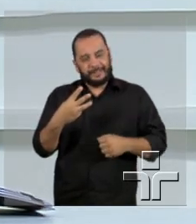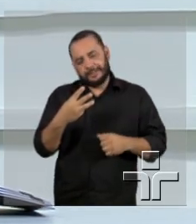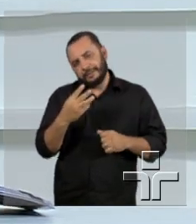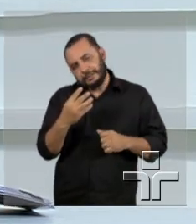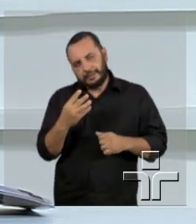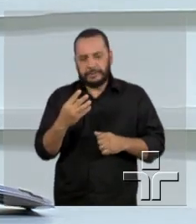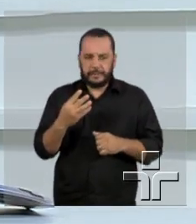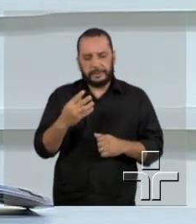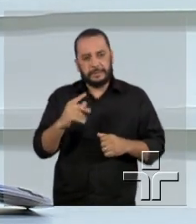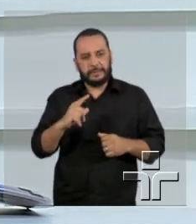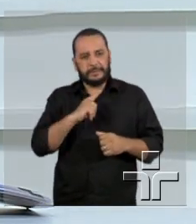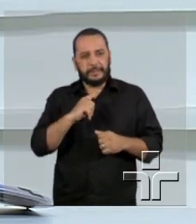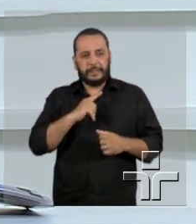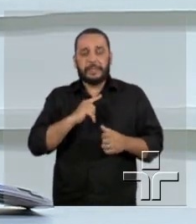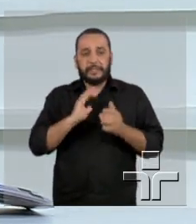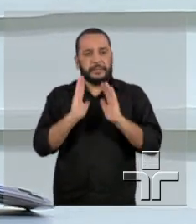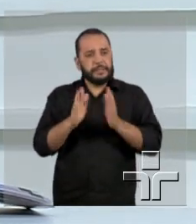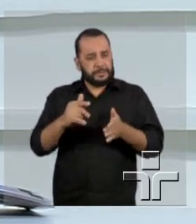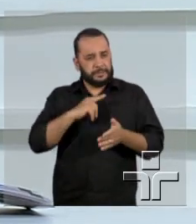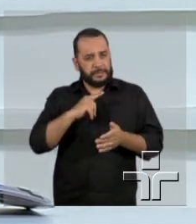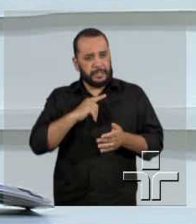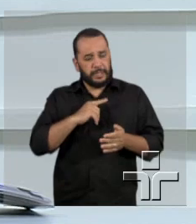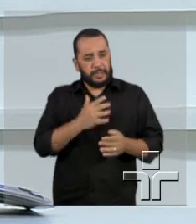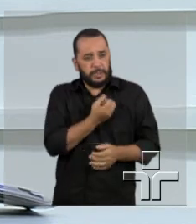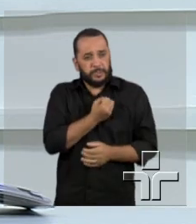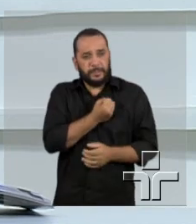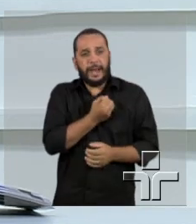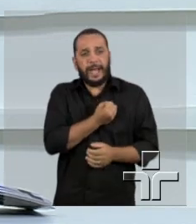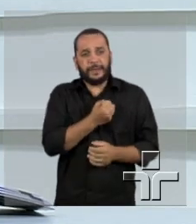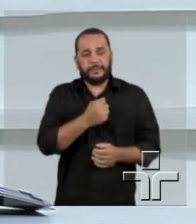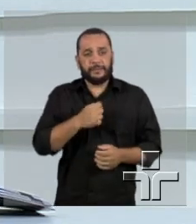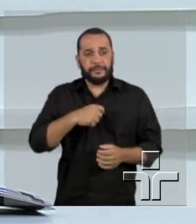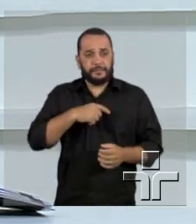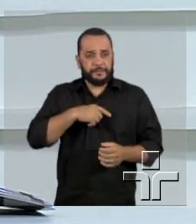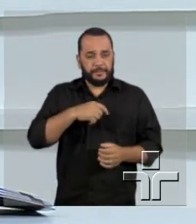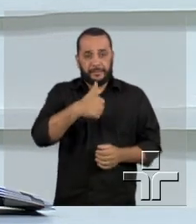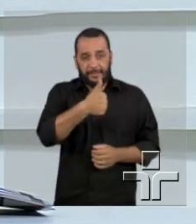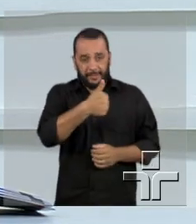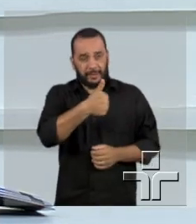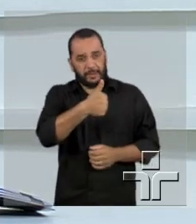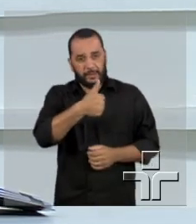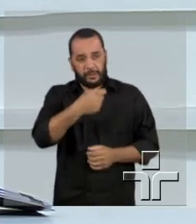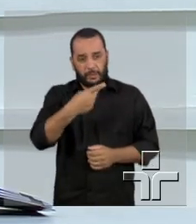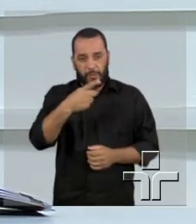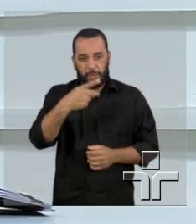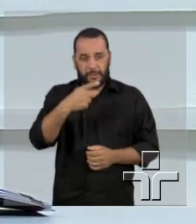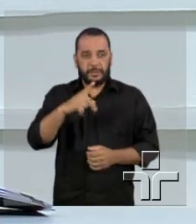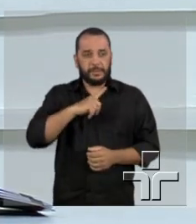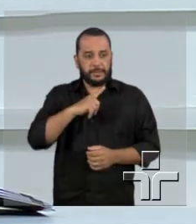parágrafo 11º, mas a gente vê que outras